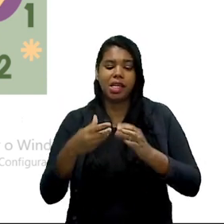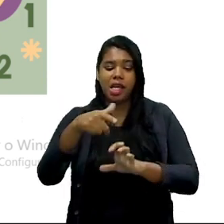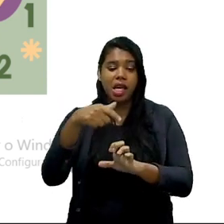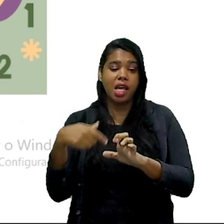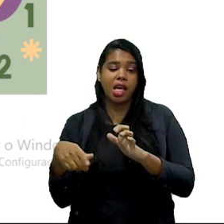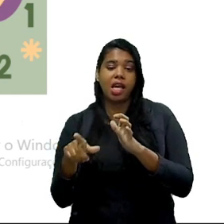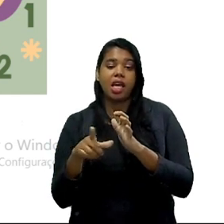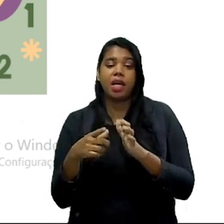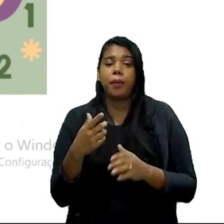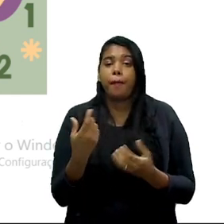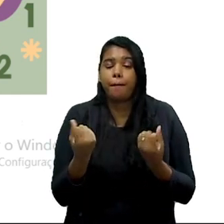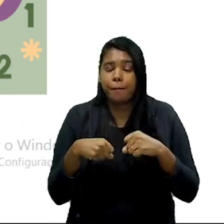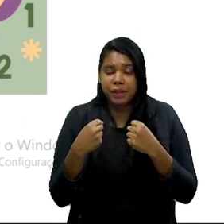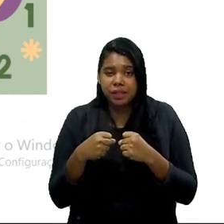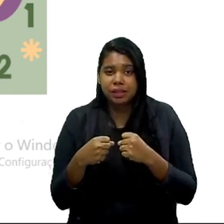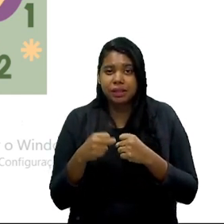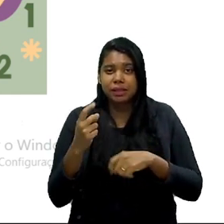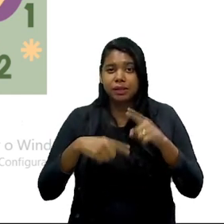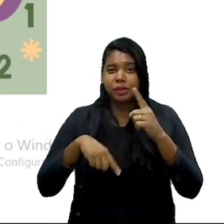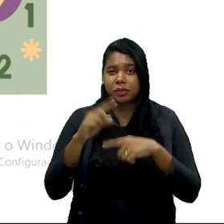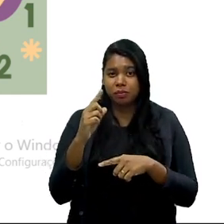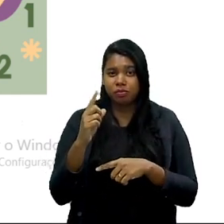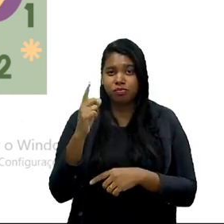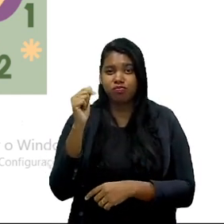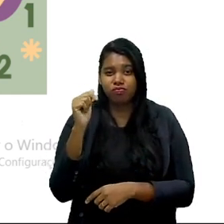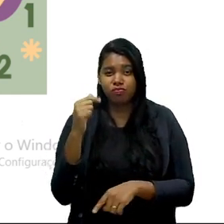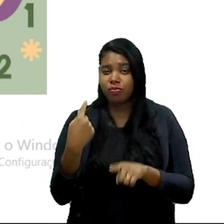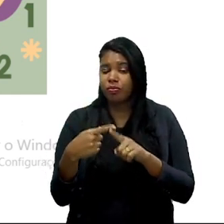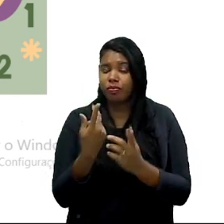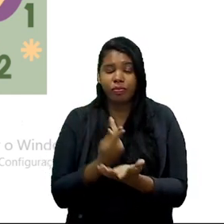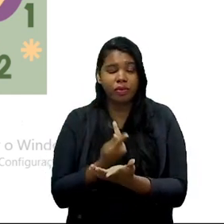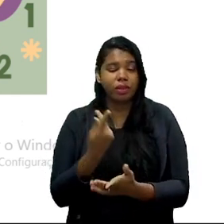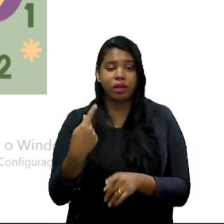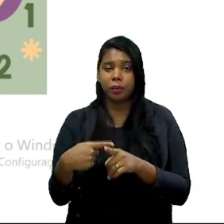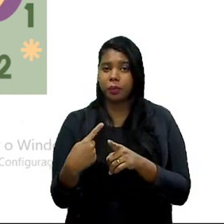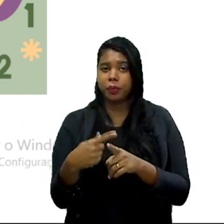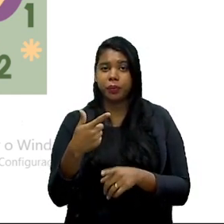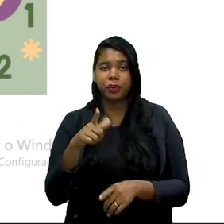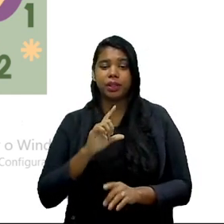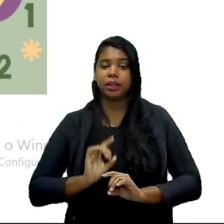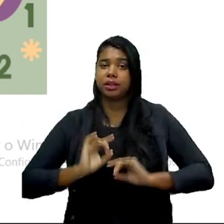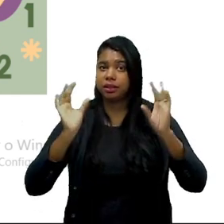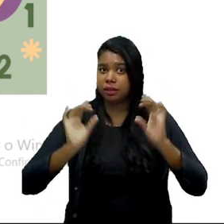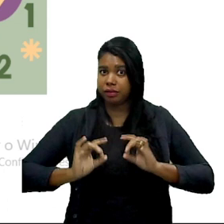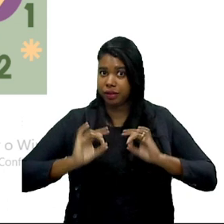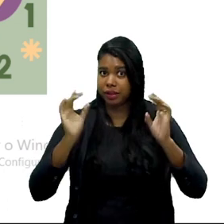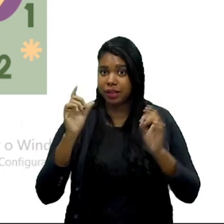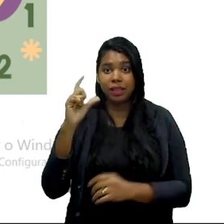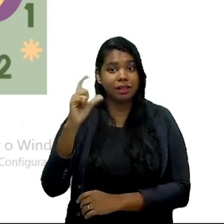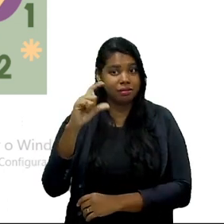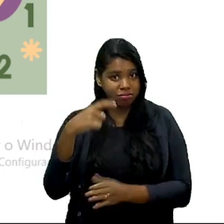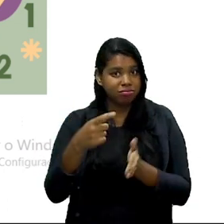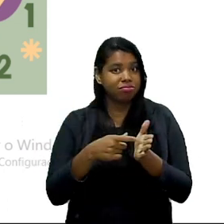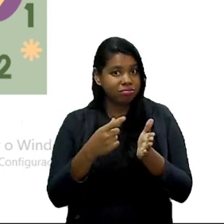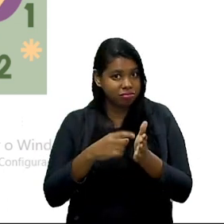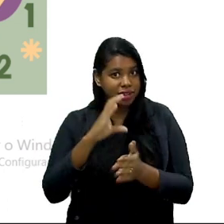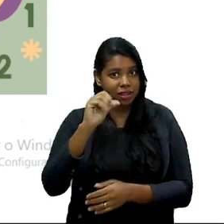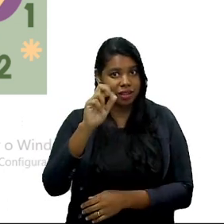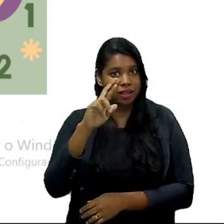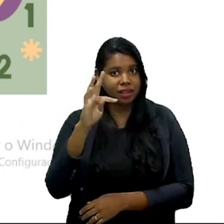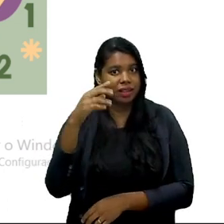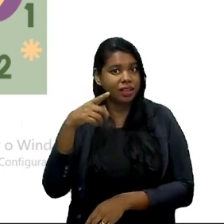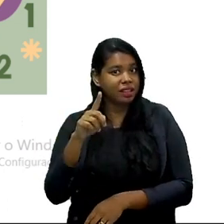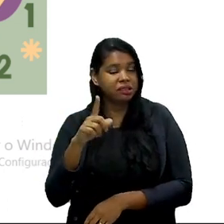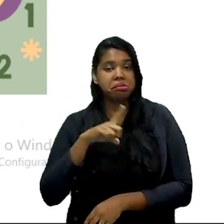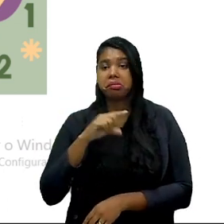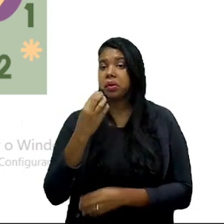tenho necessidade de capital de giro, pode acontecer por quê? Ou porque ele está vendendo bastante a crédito, não tem